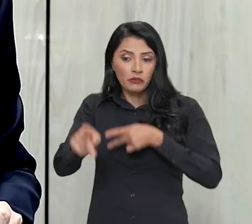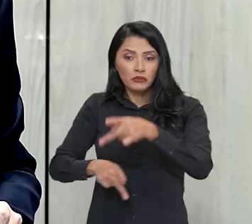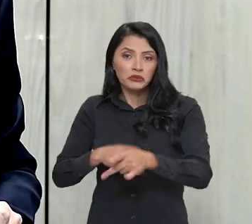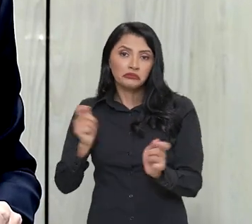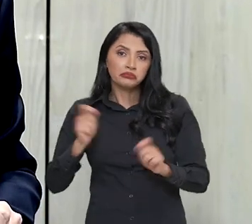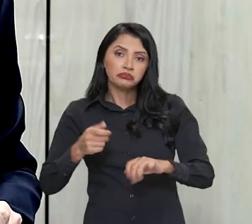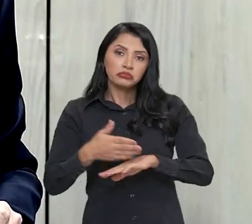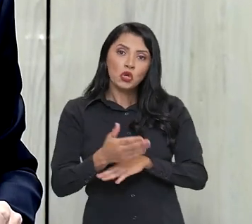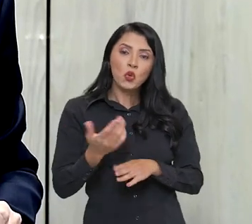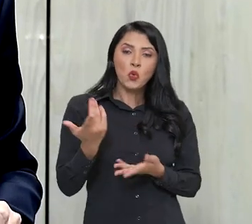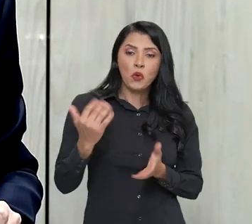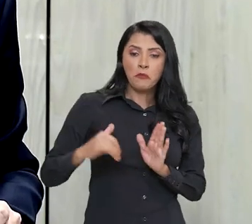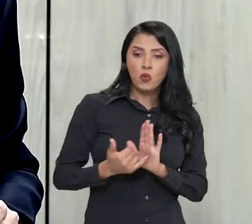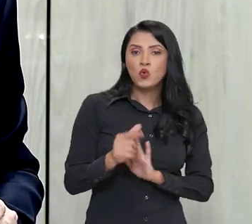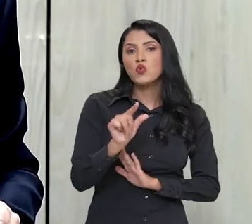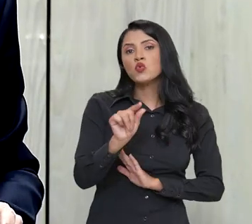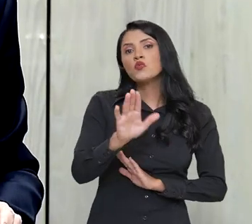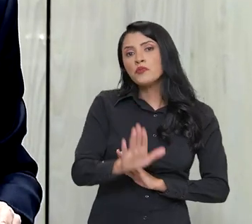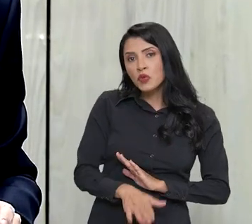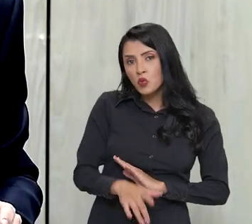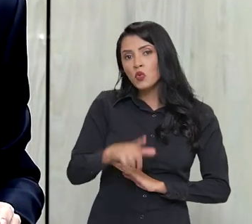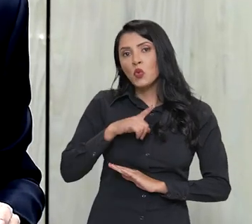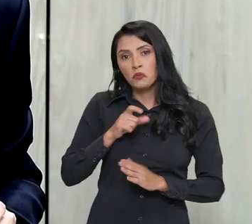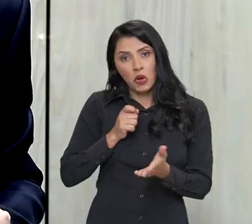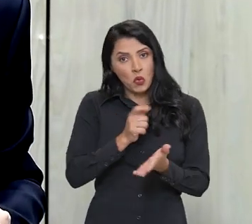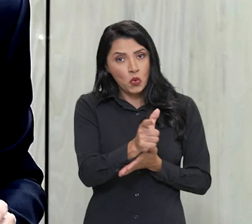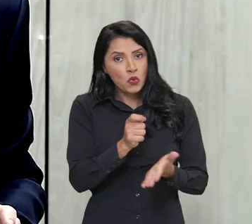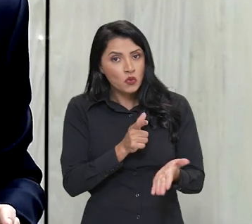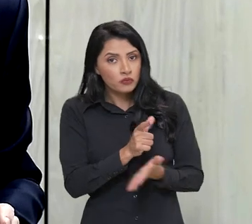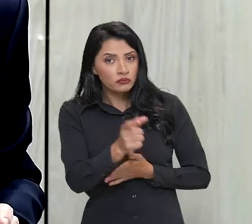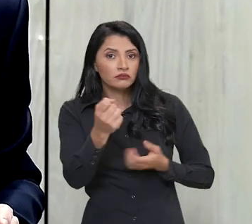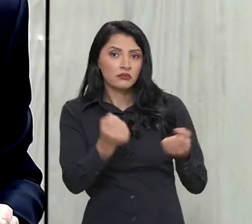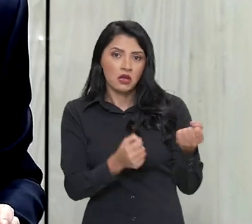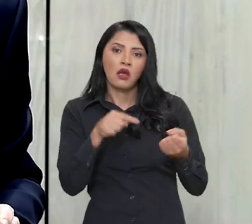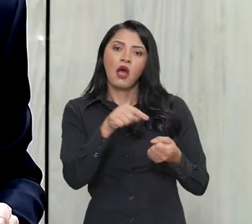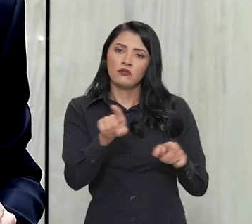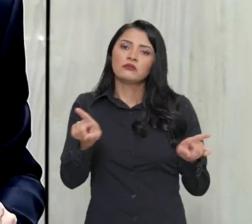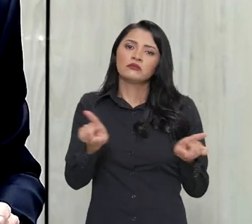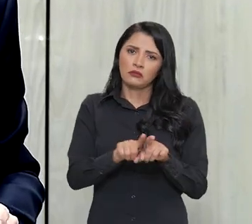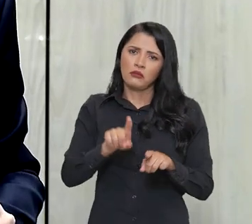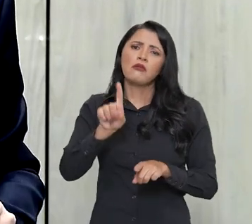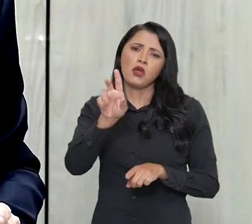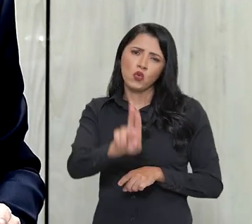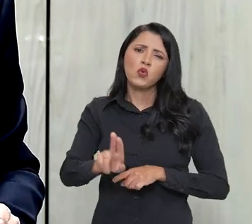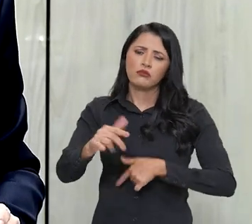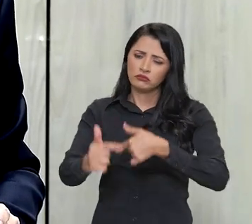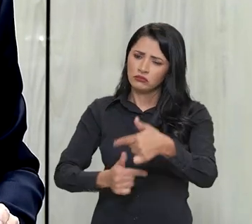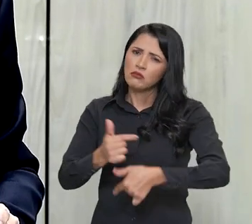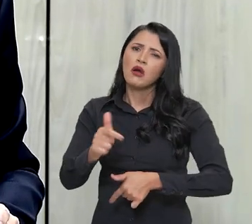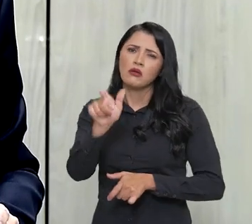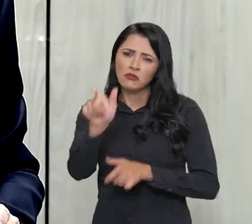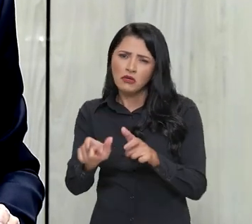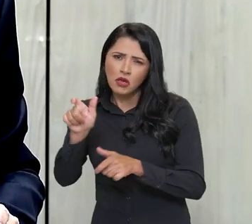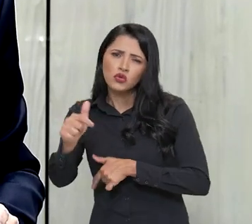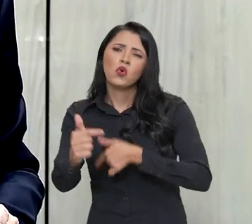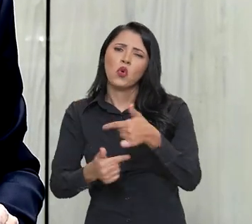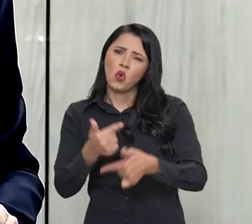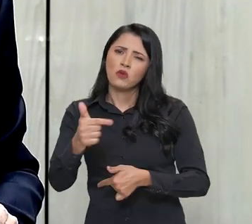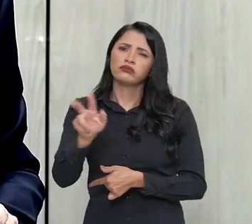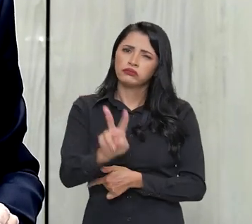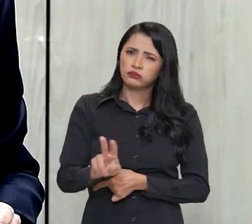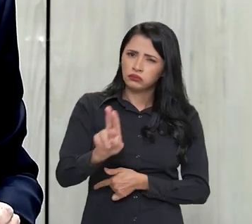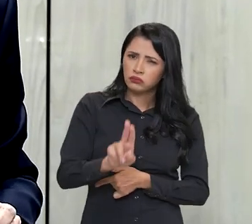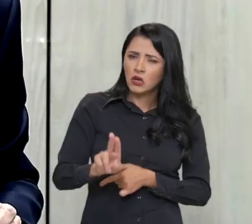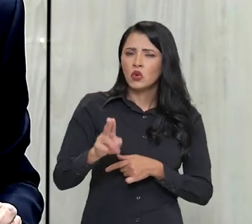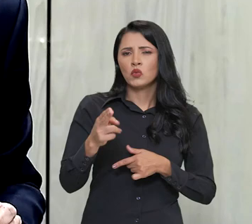facilitou a população com imposto menor a poder adquirir. O carro é um instrumento de trabalho também